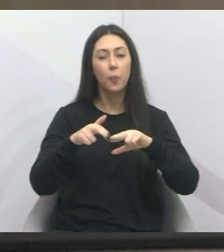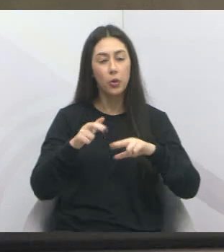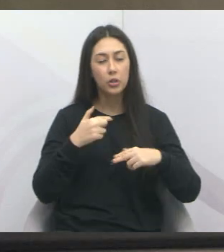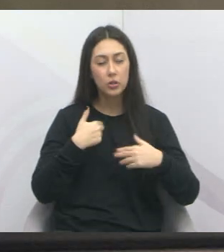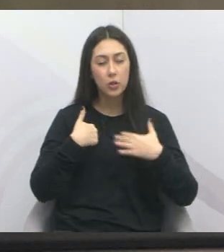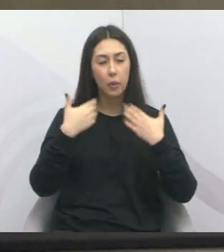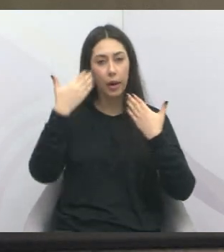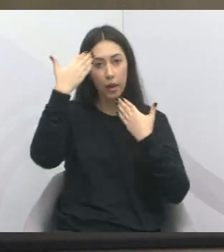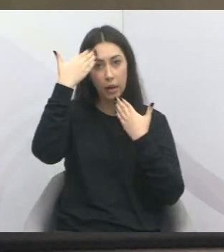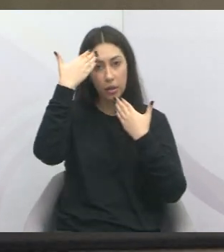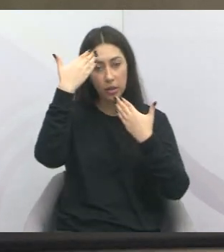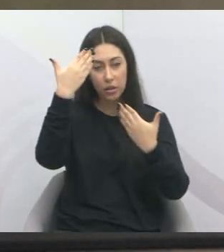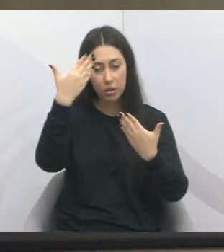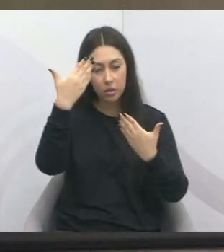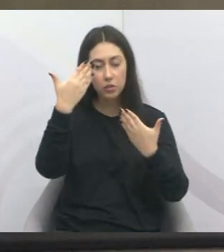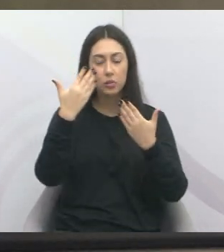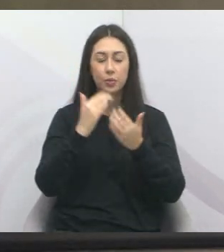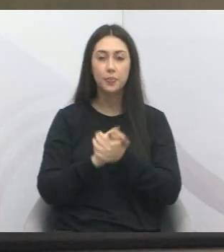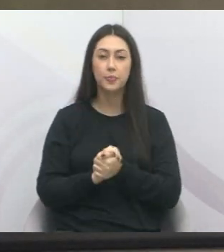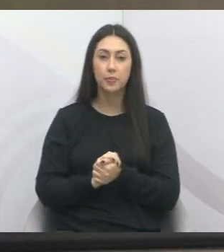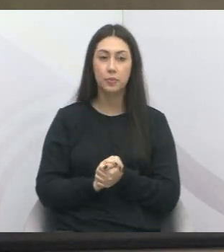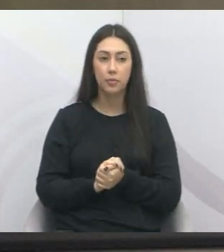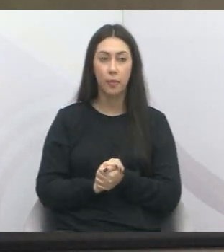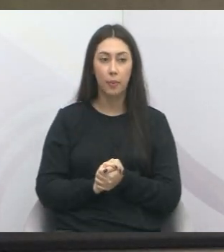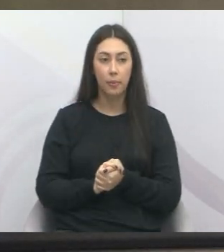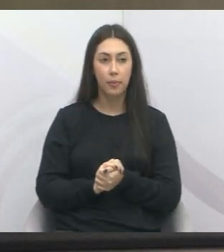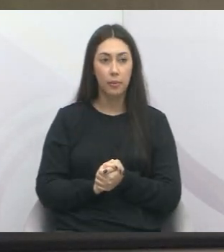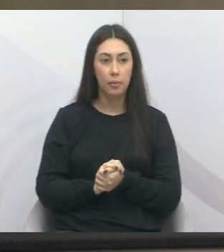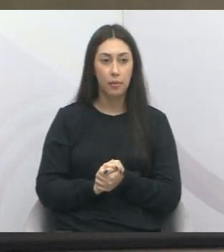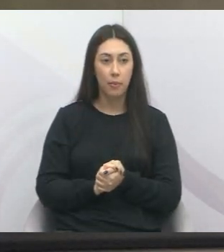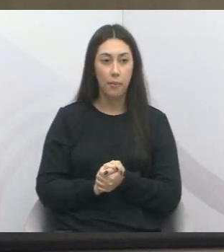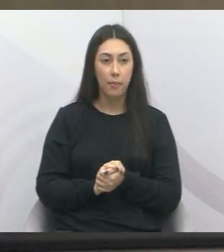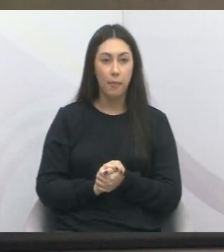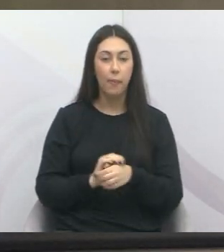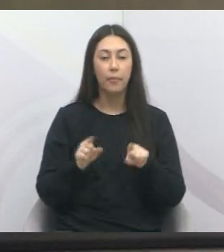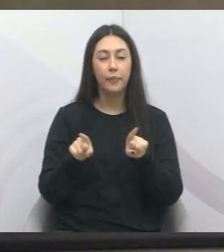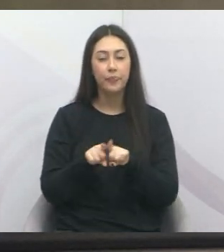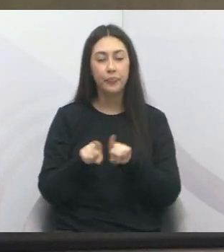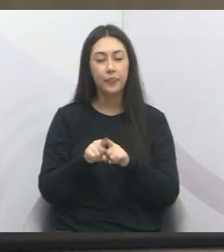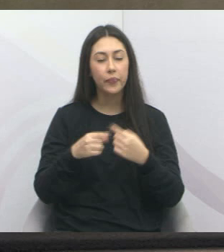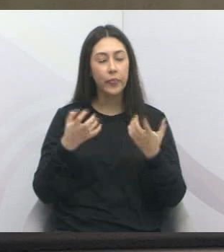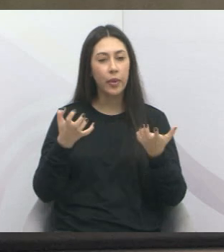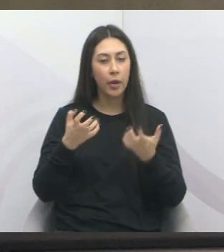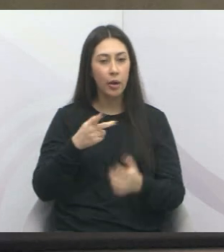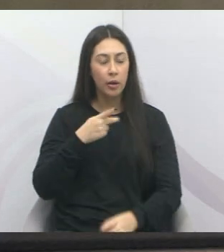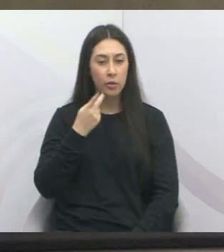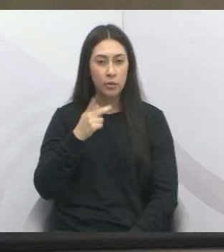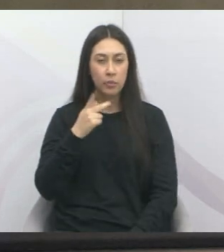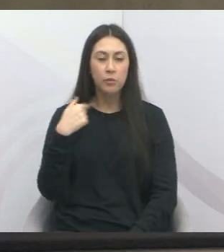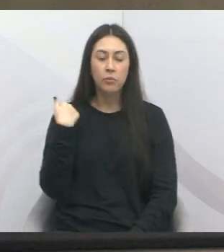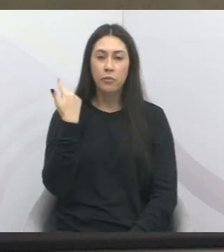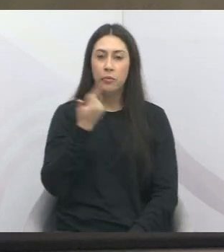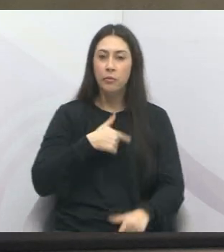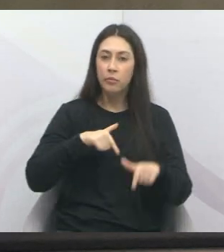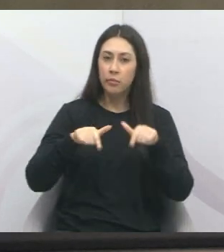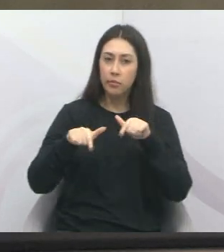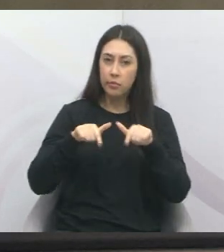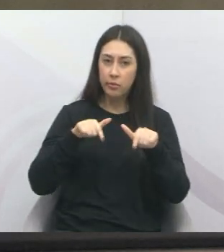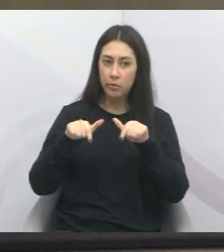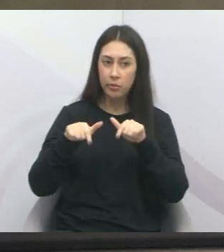a minha gratidão pela Santa Casa. Quero ainda falar que estamos trabalhando em